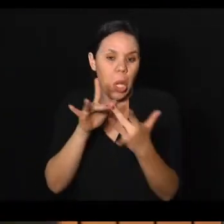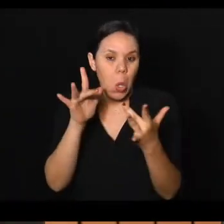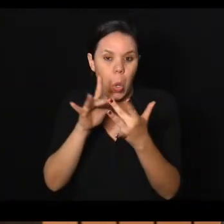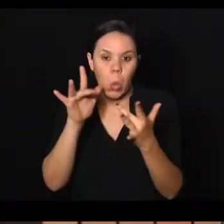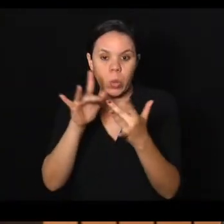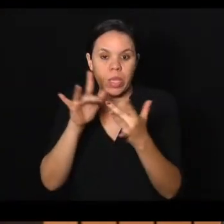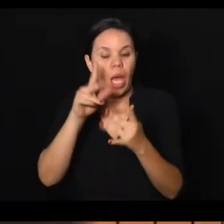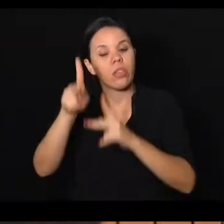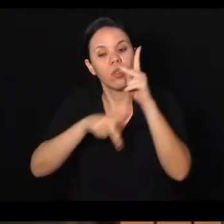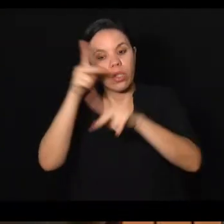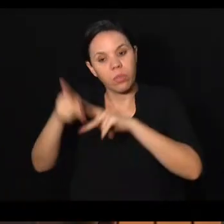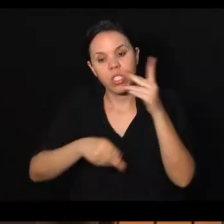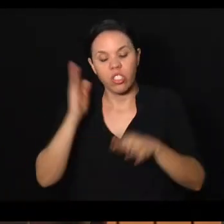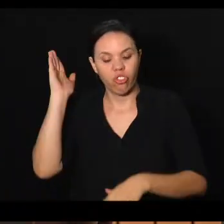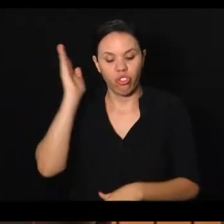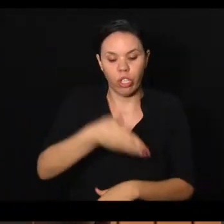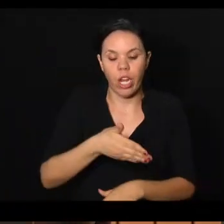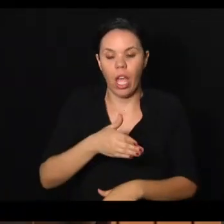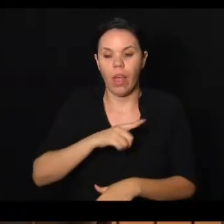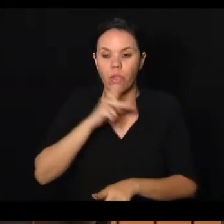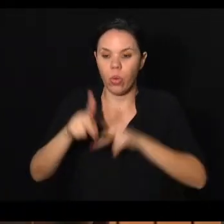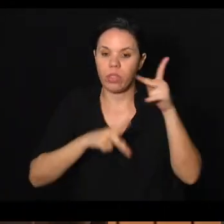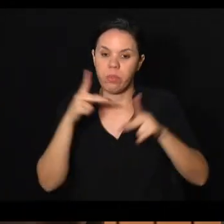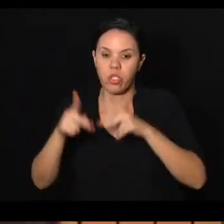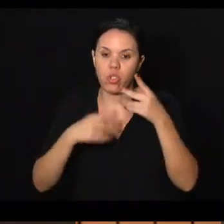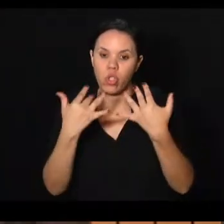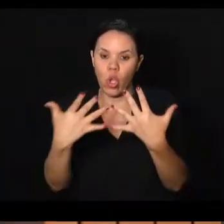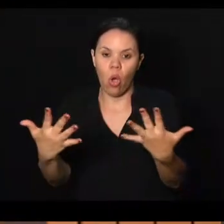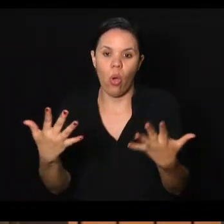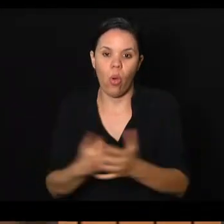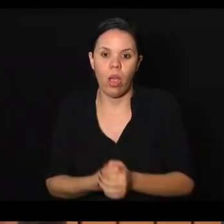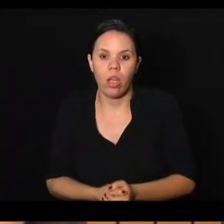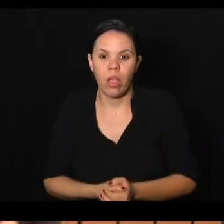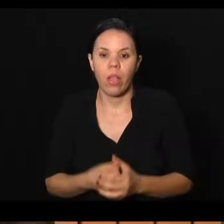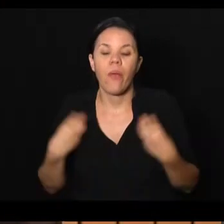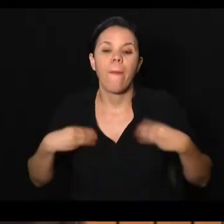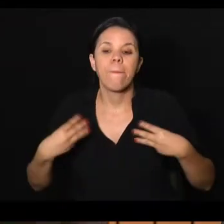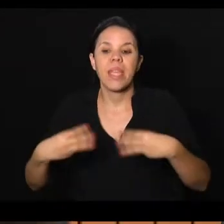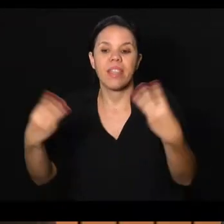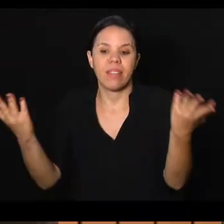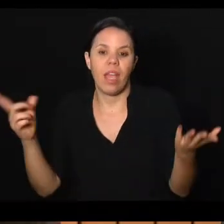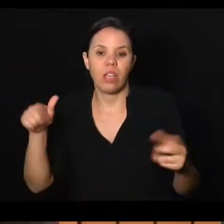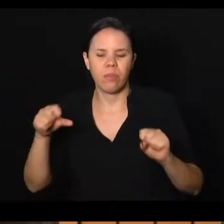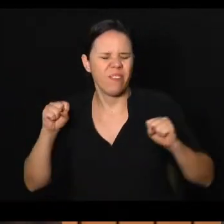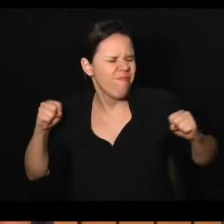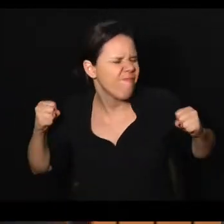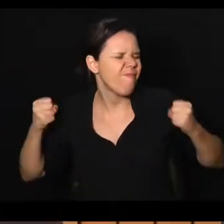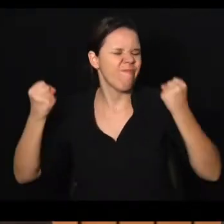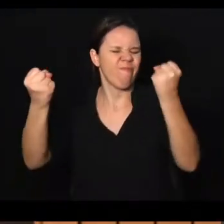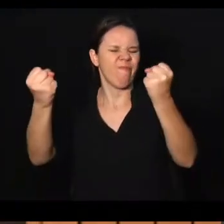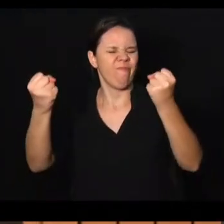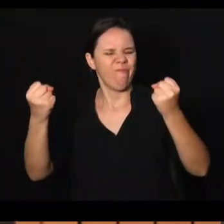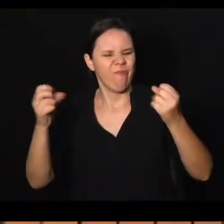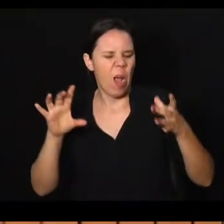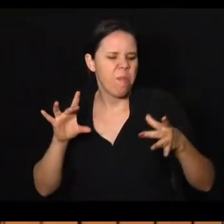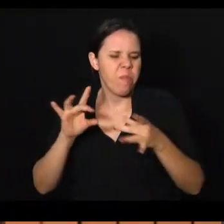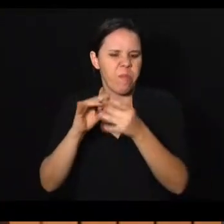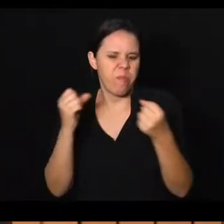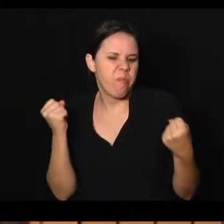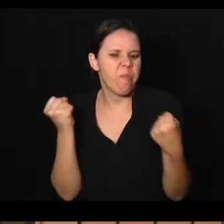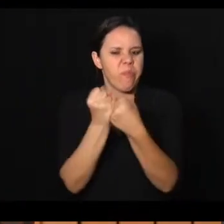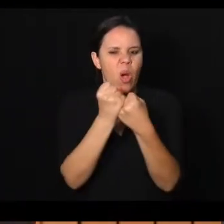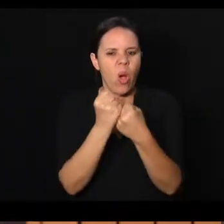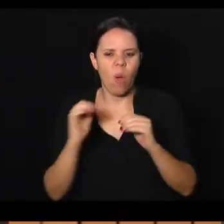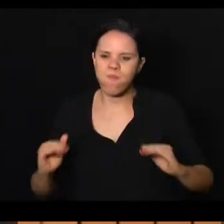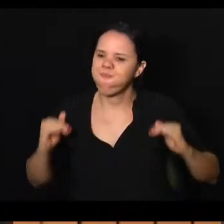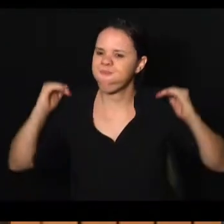O Ministério que fala diretamente com a população. E o Ministério que precisa ser fortalecido. Nós temos que construir esse Ministério